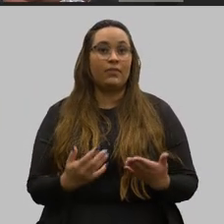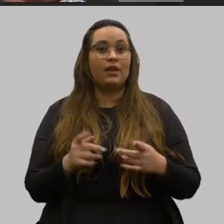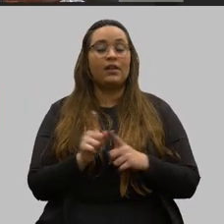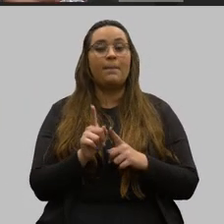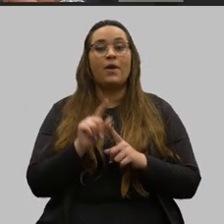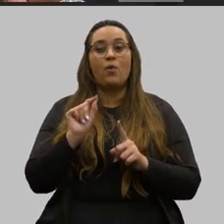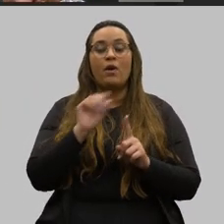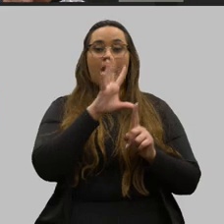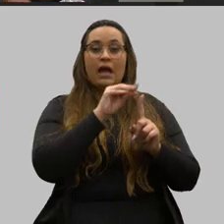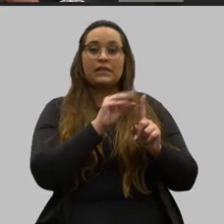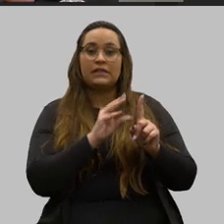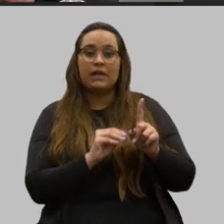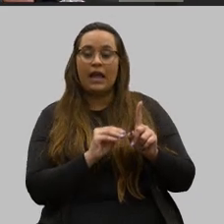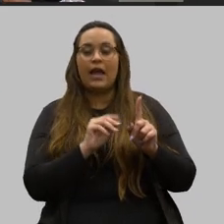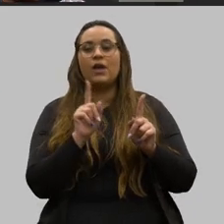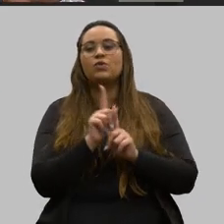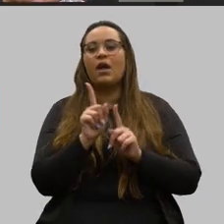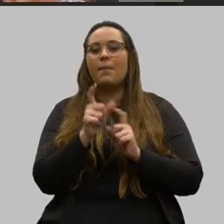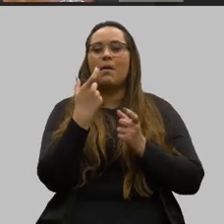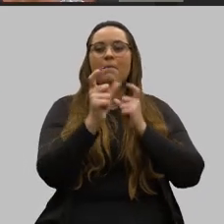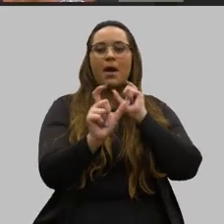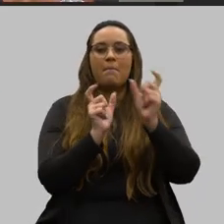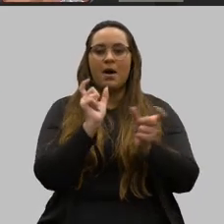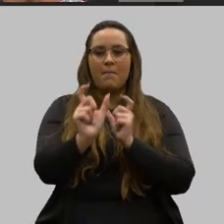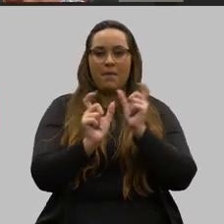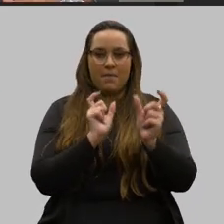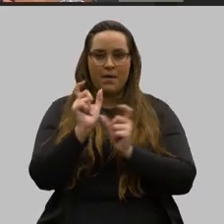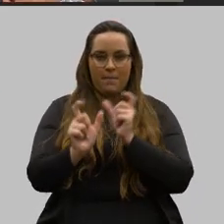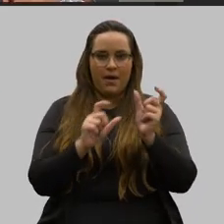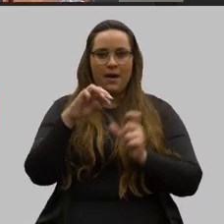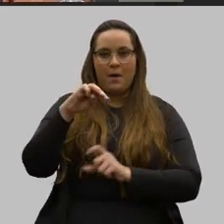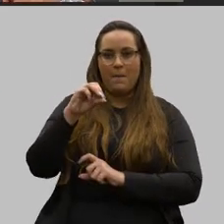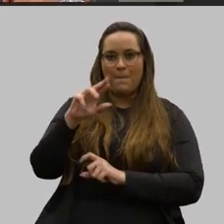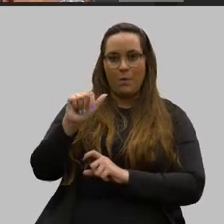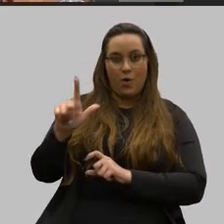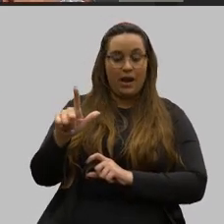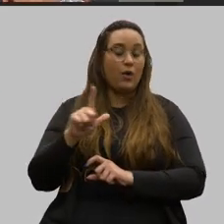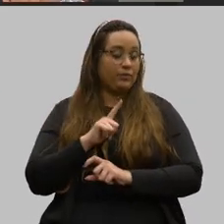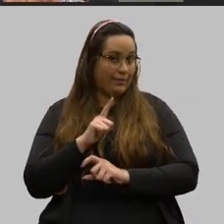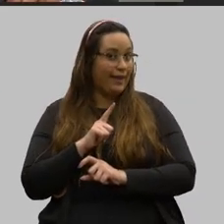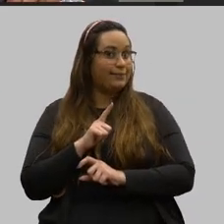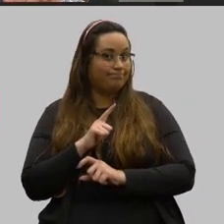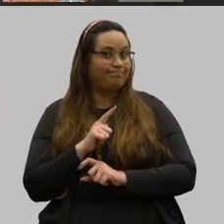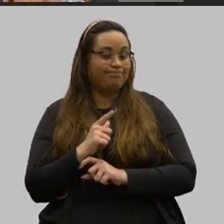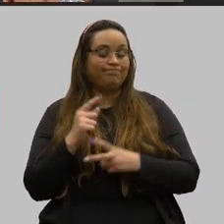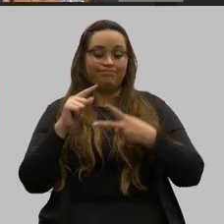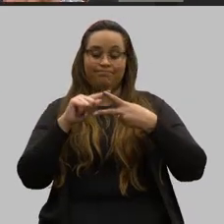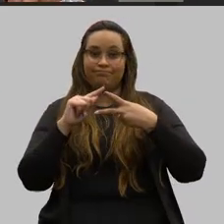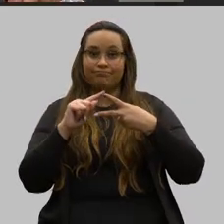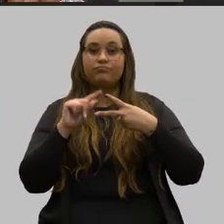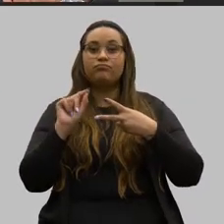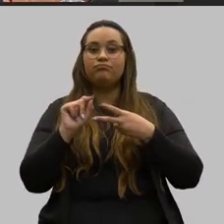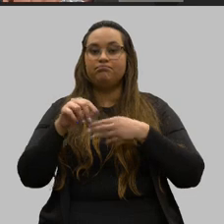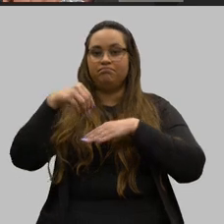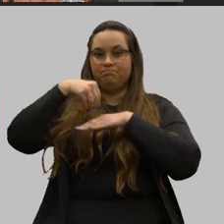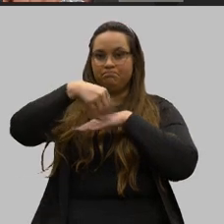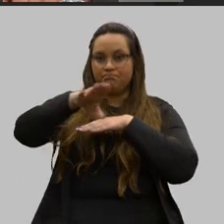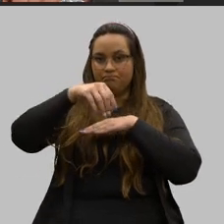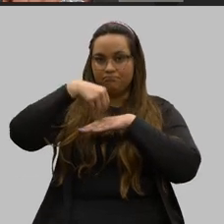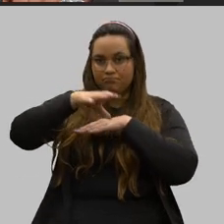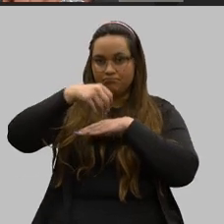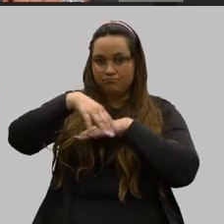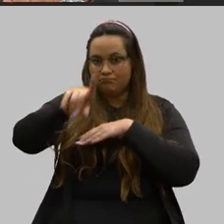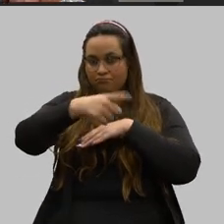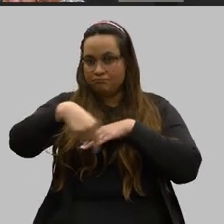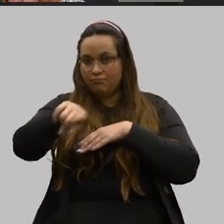e moral também não deixa de ser uma preocupação do comando eh Nós temos duas vertentes A primeira é a instrução aos docentes da